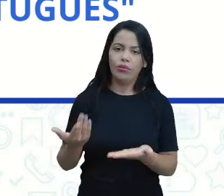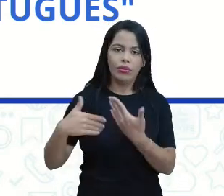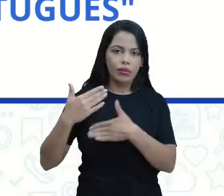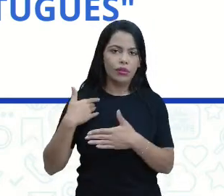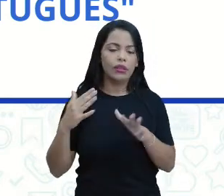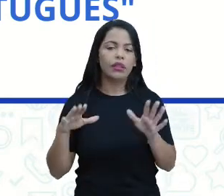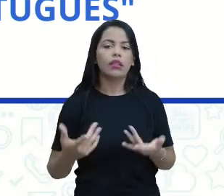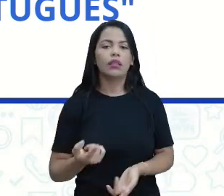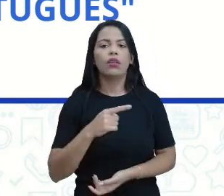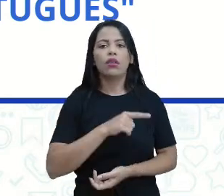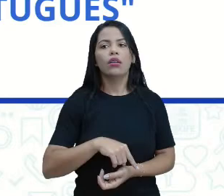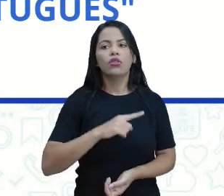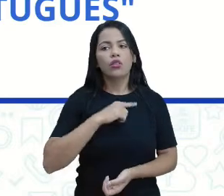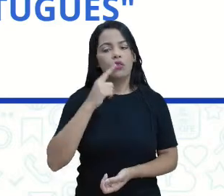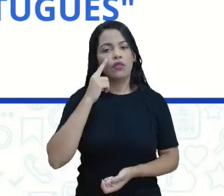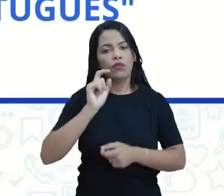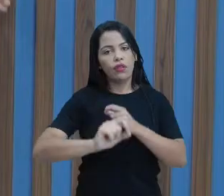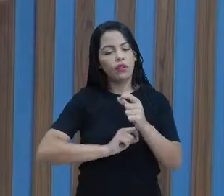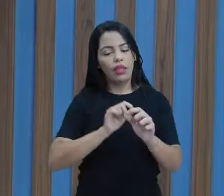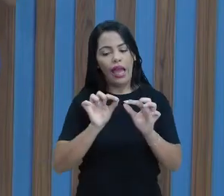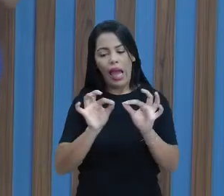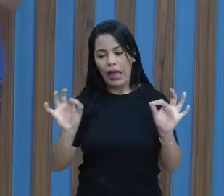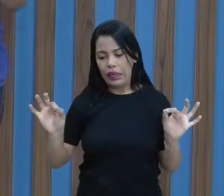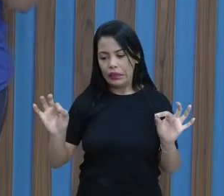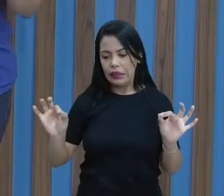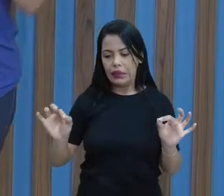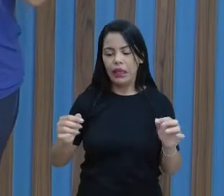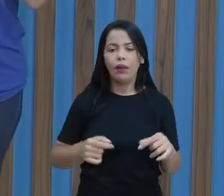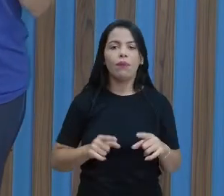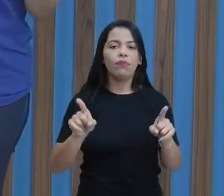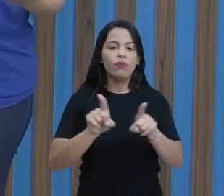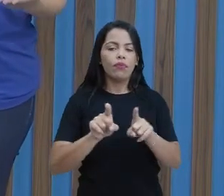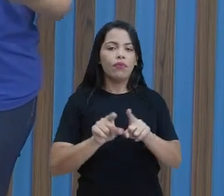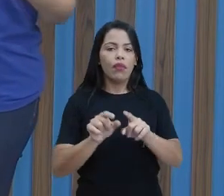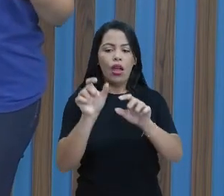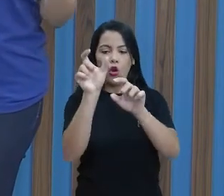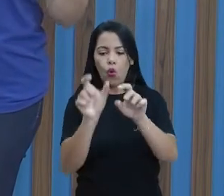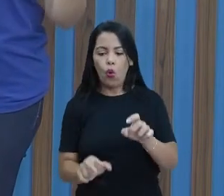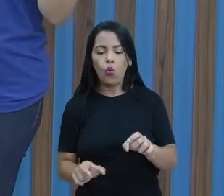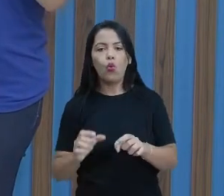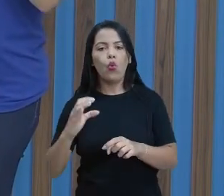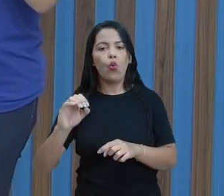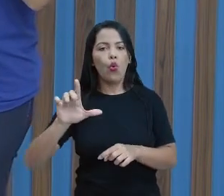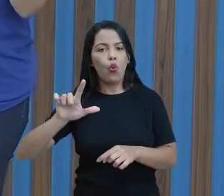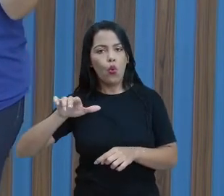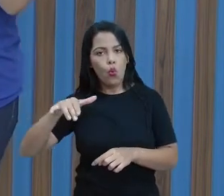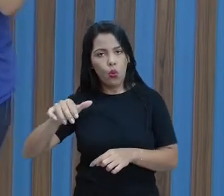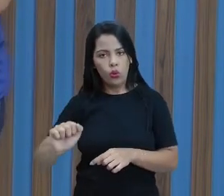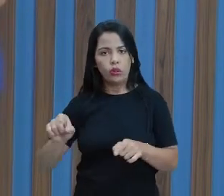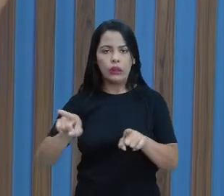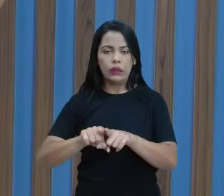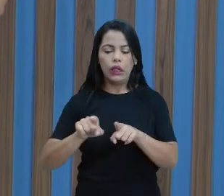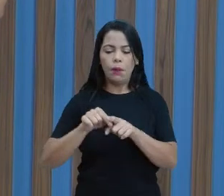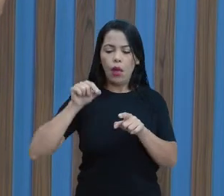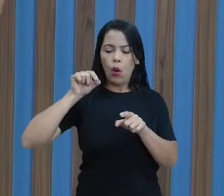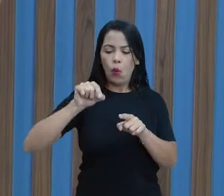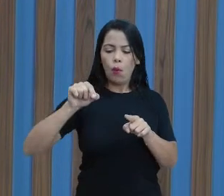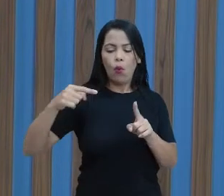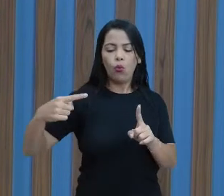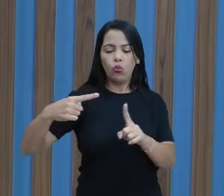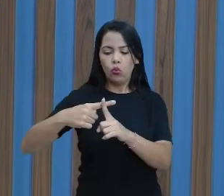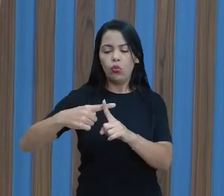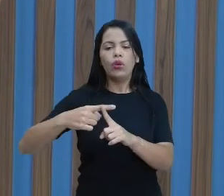verificou a linha para determinada grandeza, a coluna para outra grandeza e encontrou o ponto que equivalia às duas